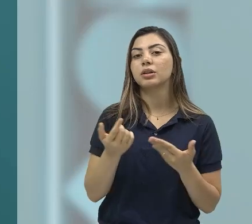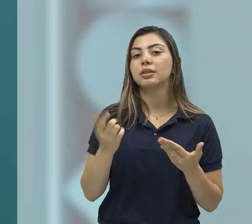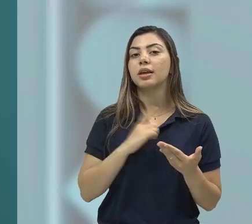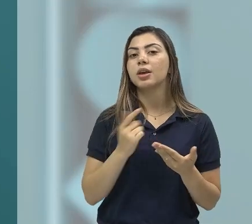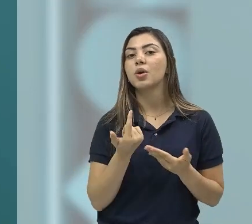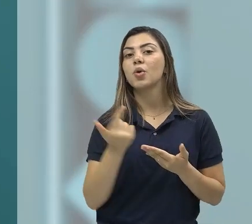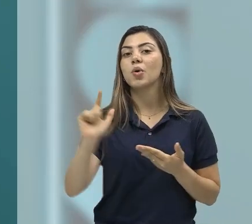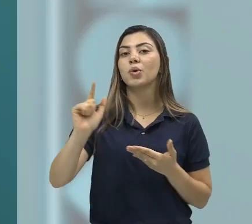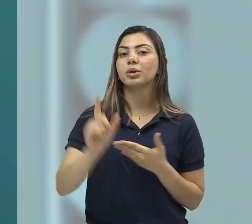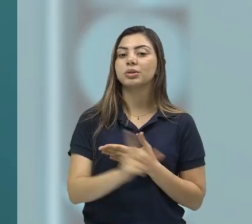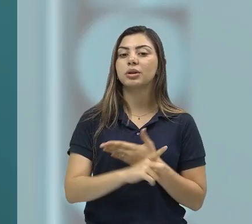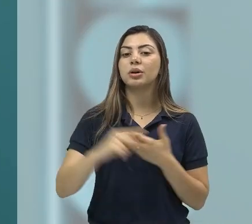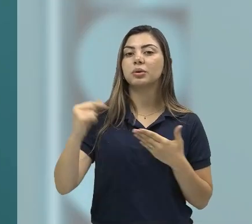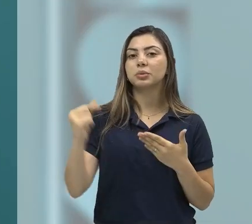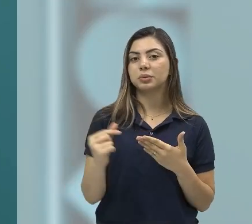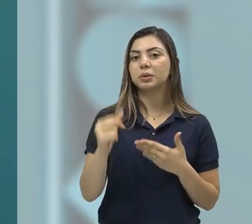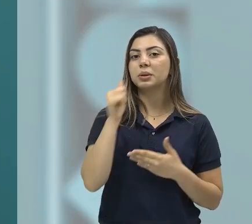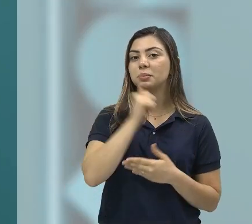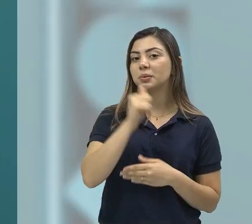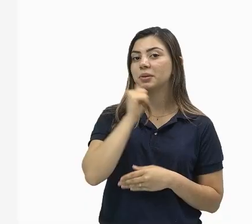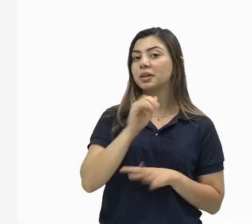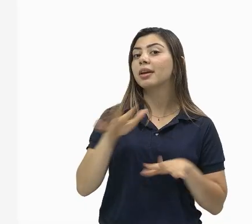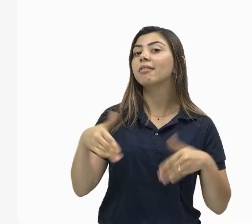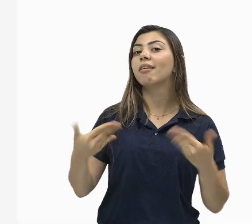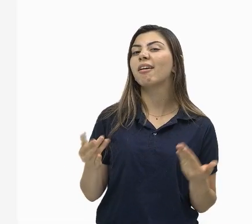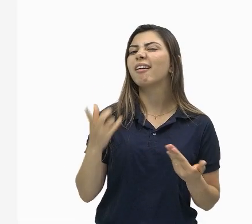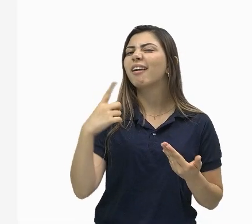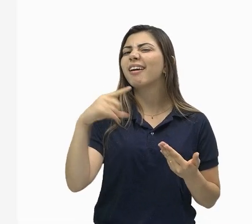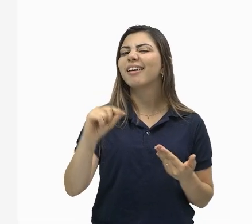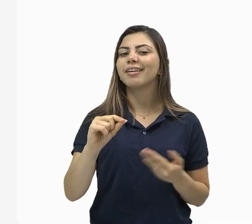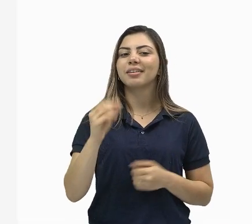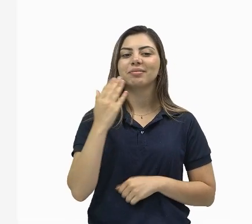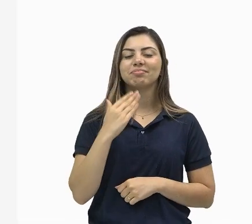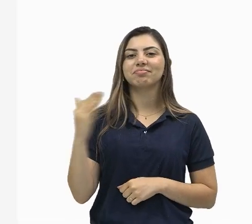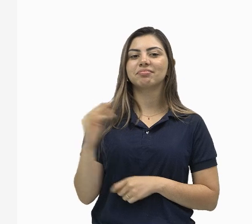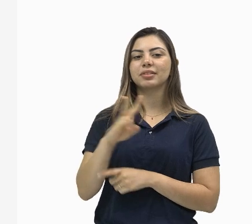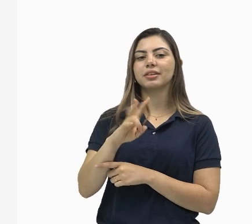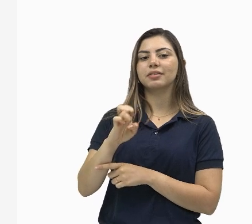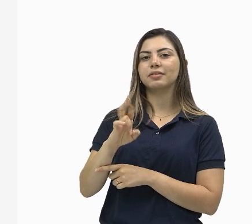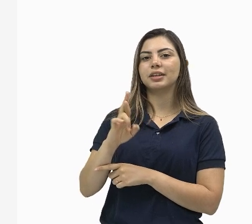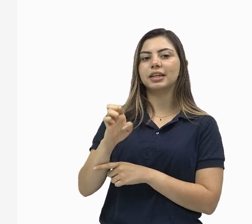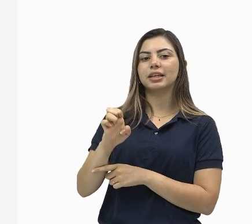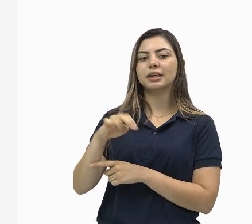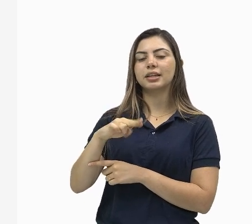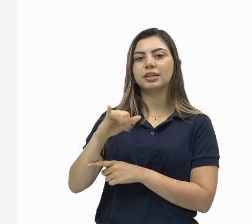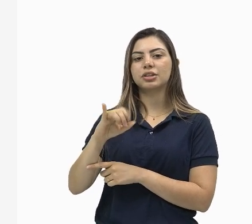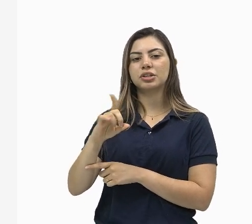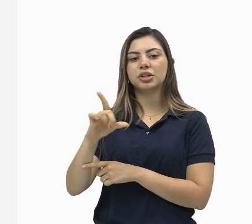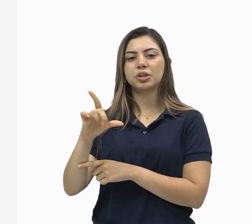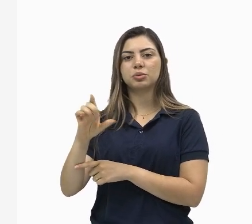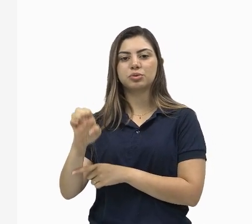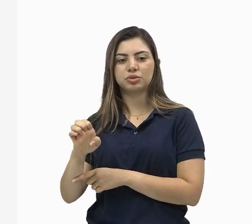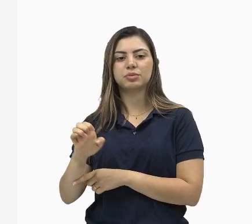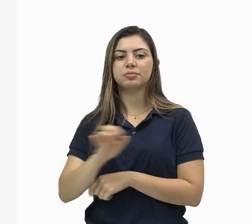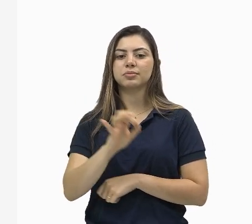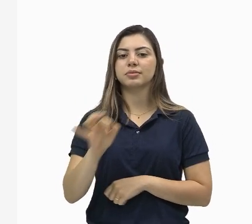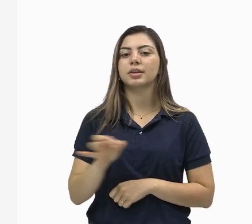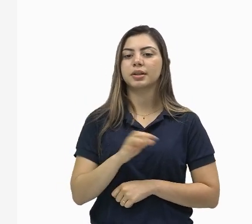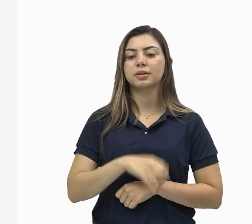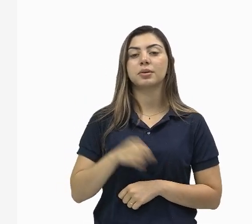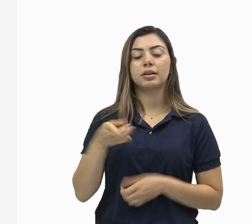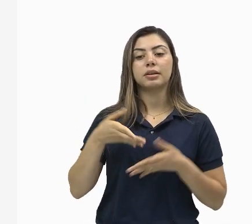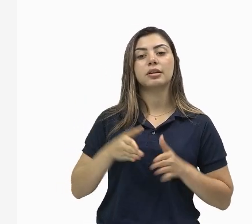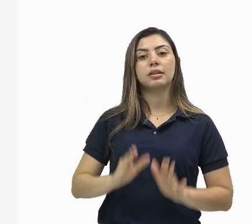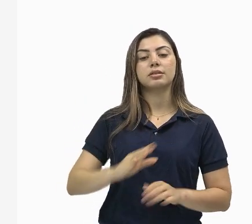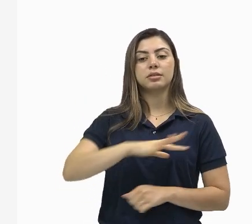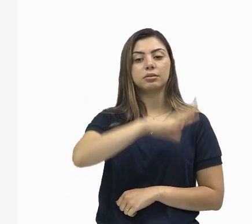mas especificamente uma autora, eu quero que vocês acompanhem comigo, que é a Verenilde Pereira. A Verenilde Santos Pereira nasceu